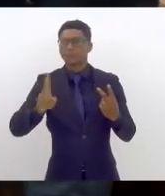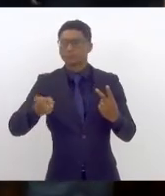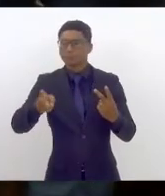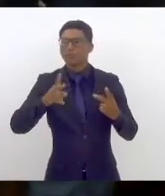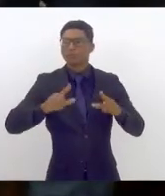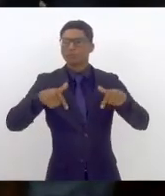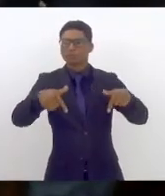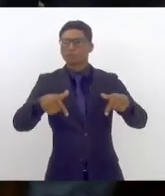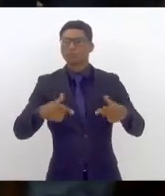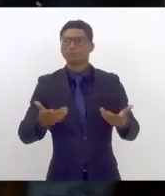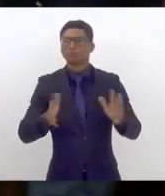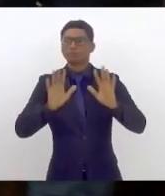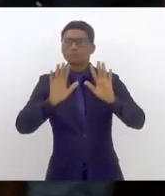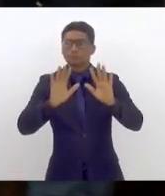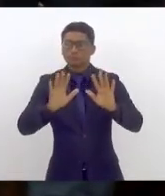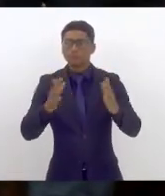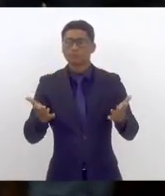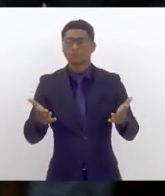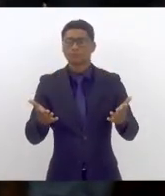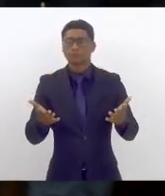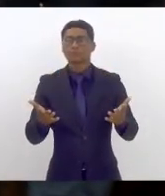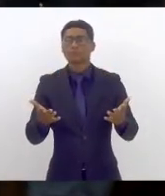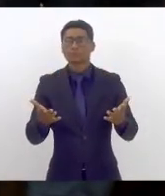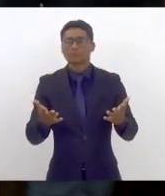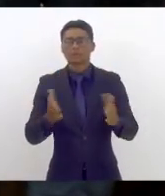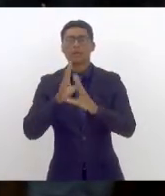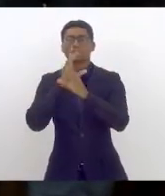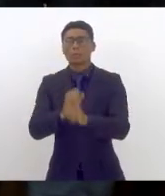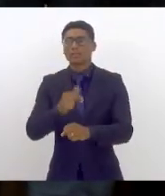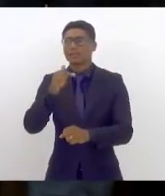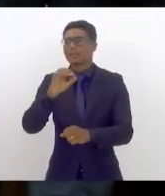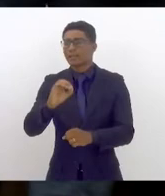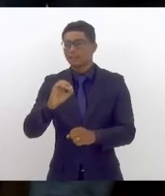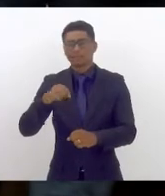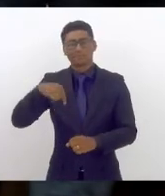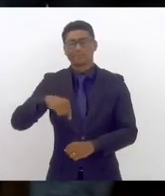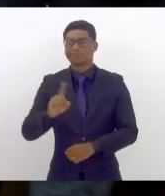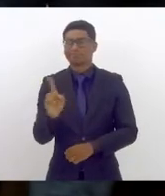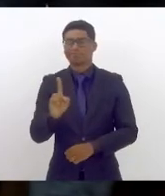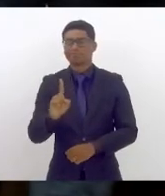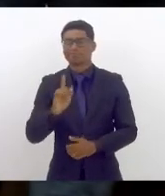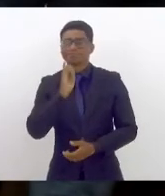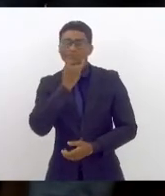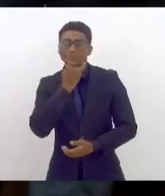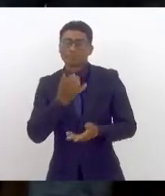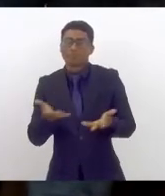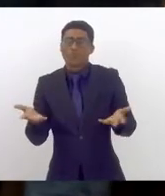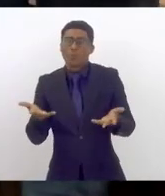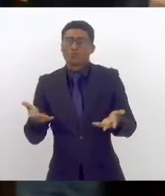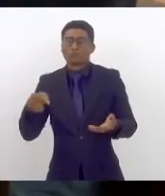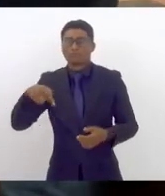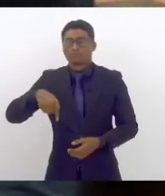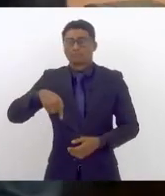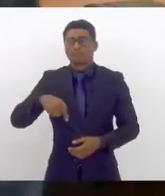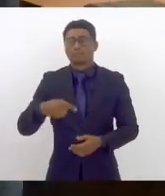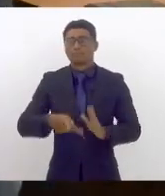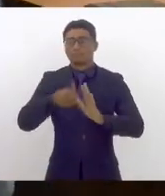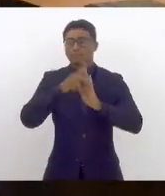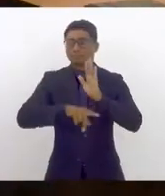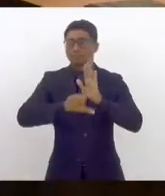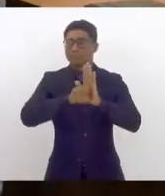e presente mas não é uma realidade dos 70 e infelizmente hoje o nosso projeto mesmo com um deputado fora